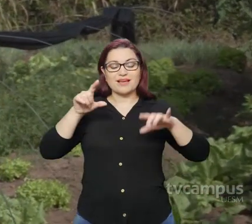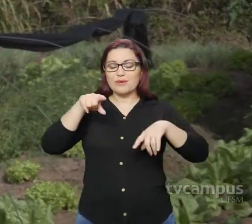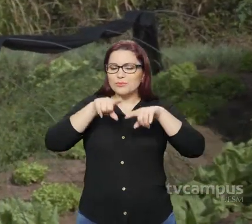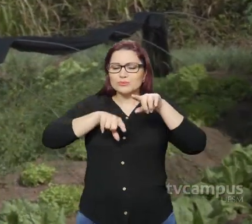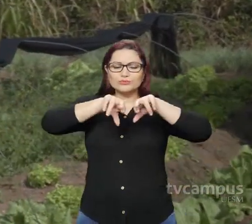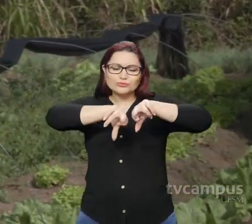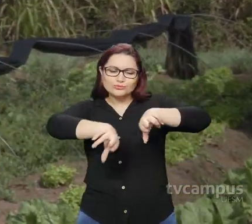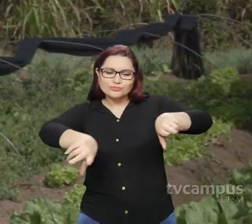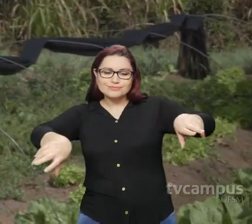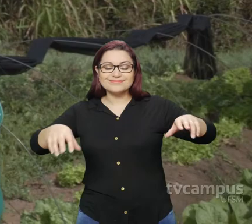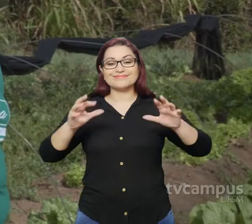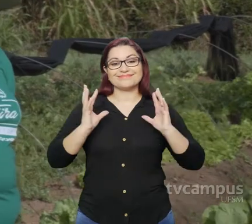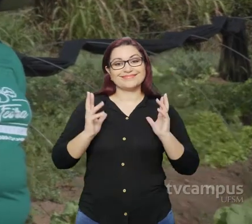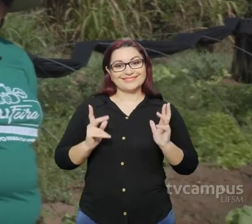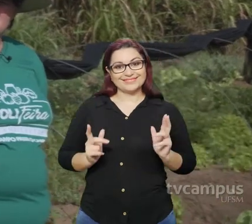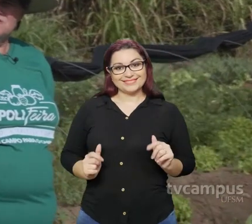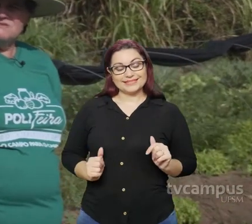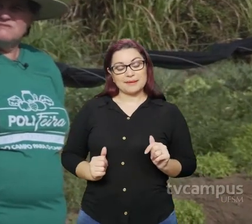cima. Ou